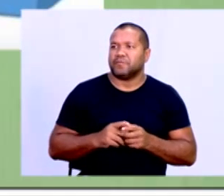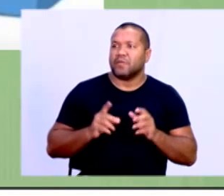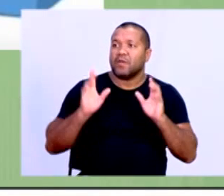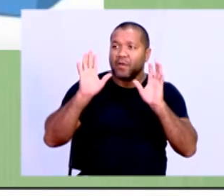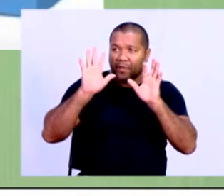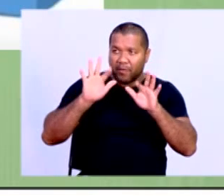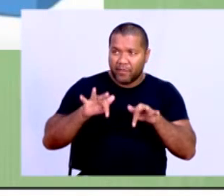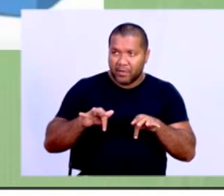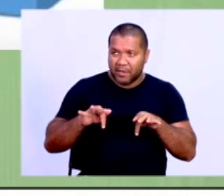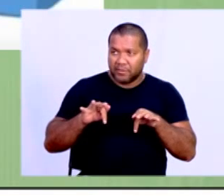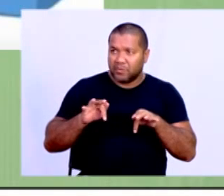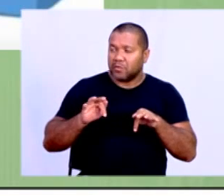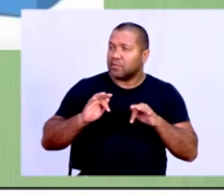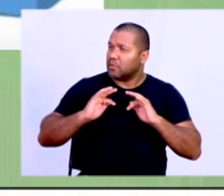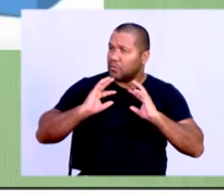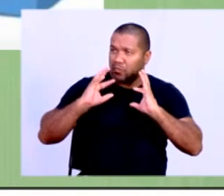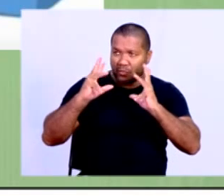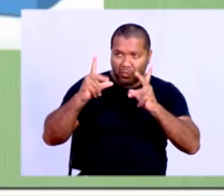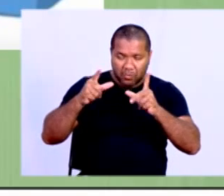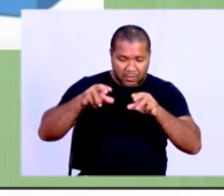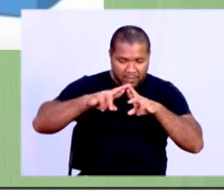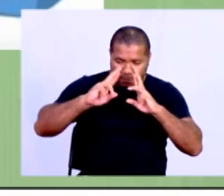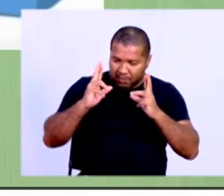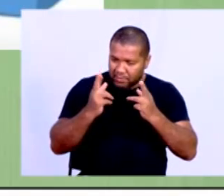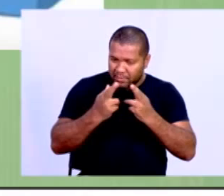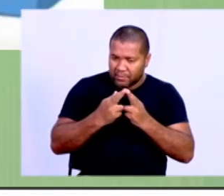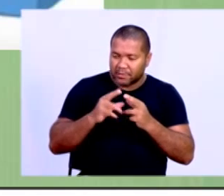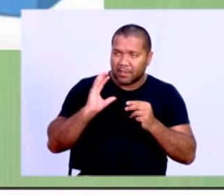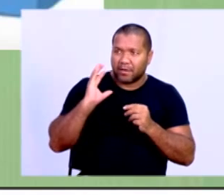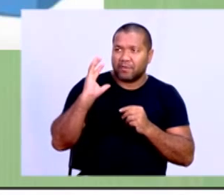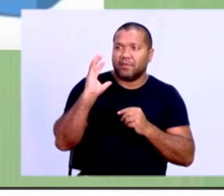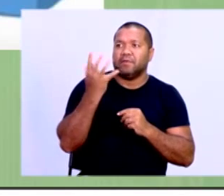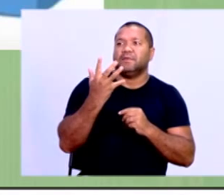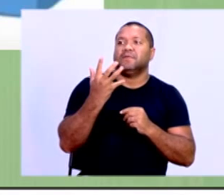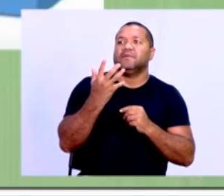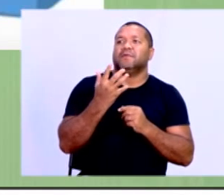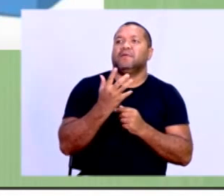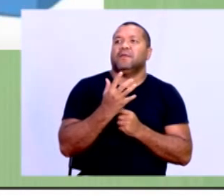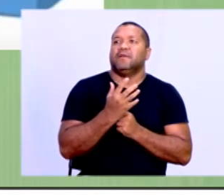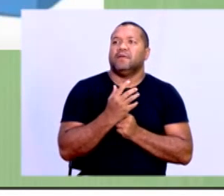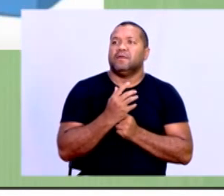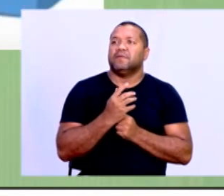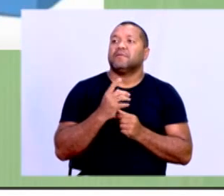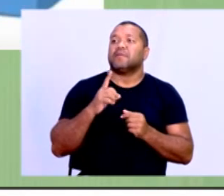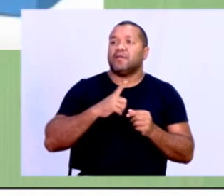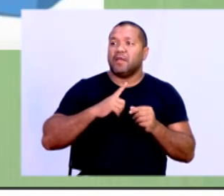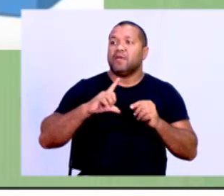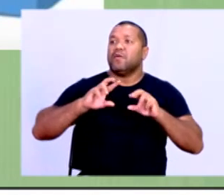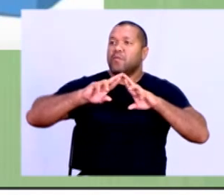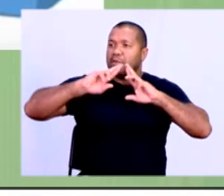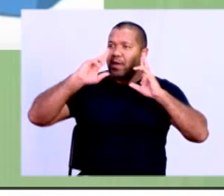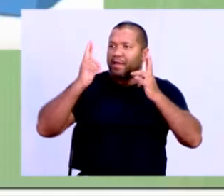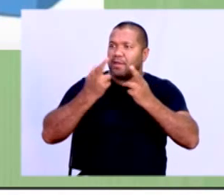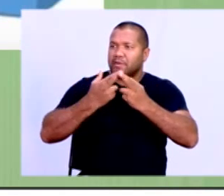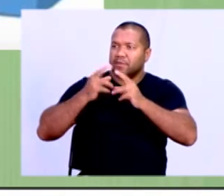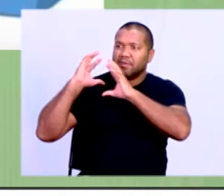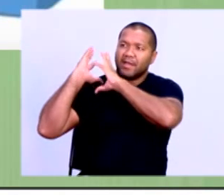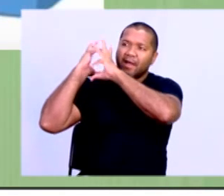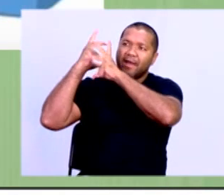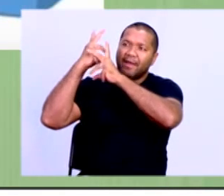dentro de todo esse sprint, eu tenho a reunião de revisão, eu